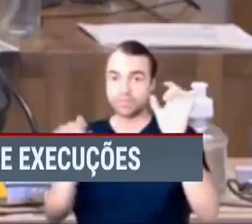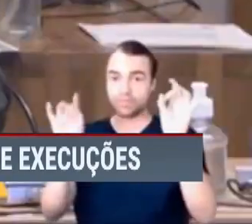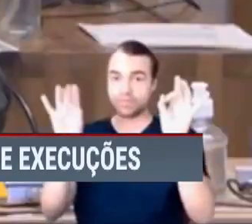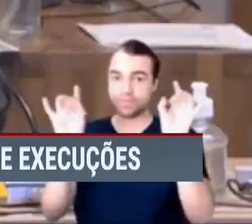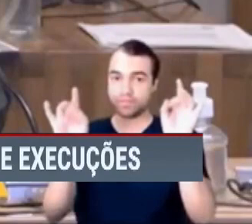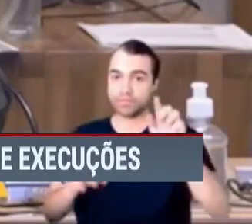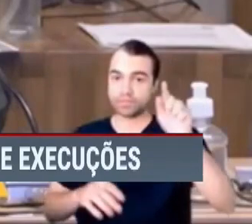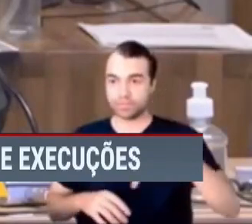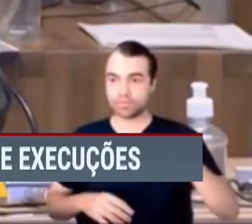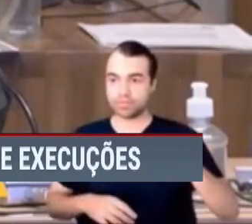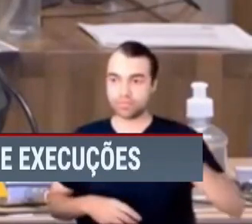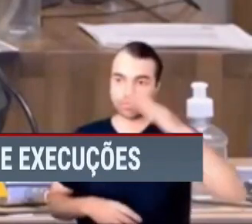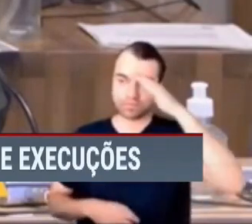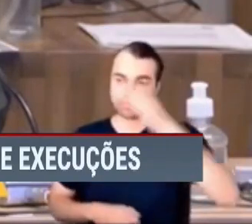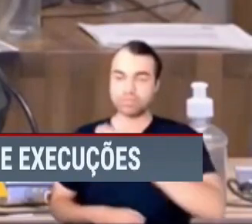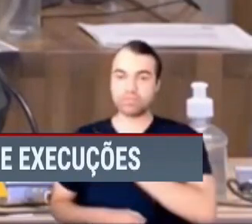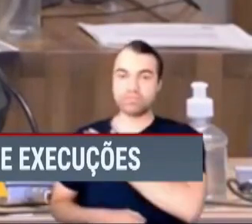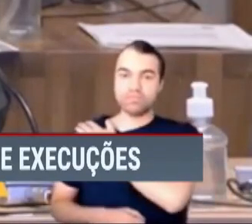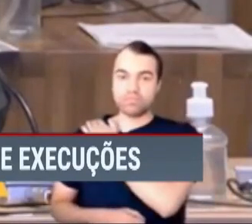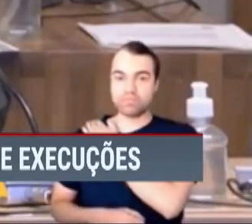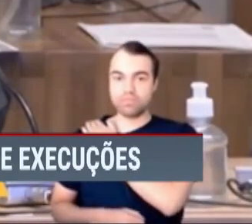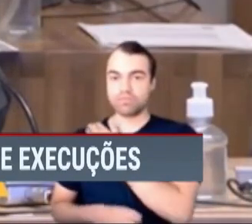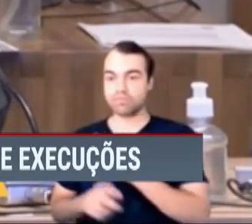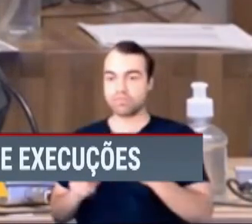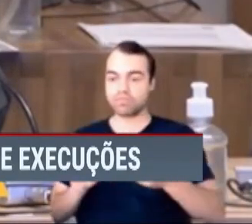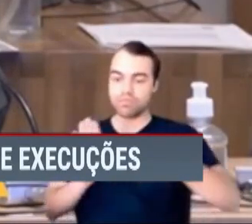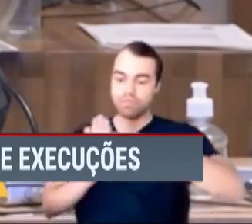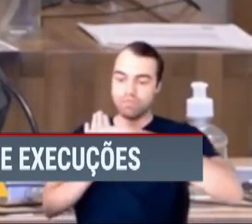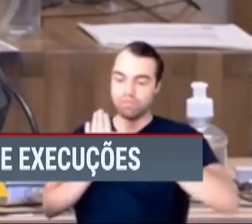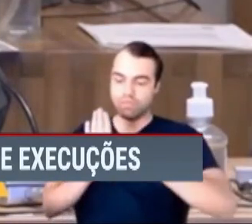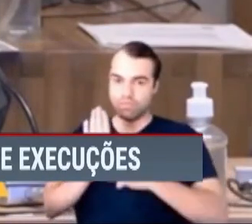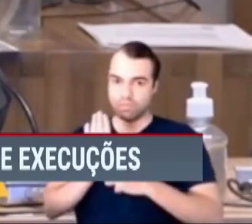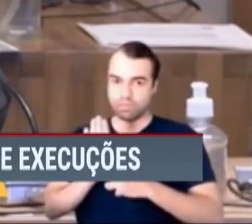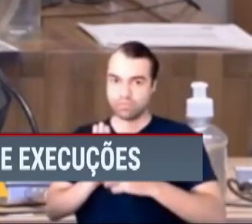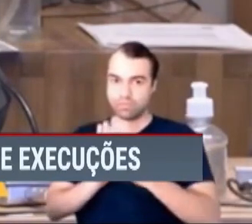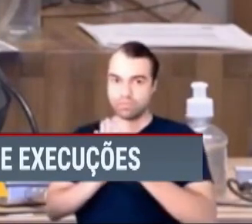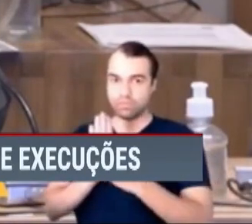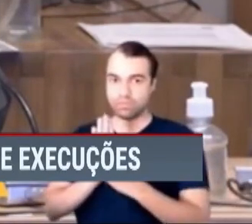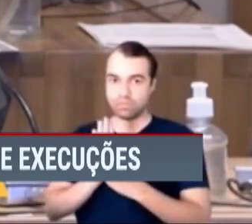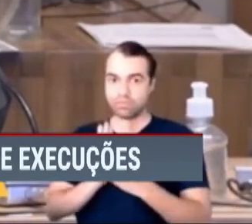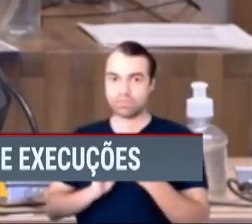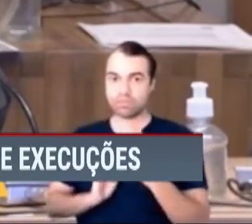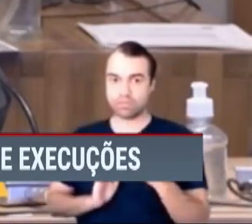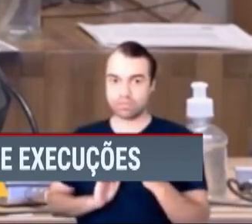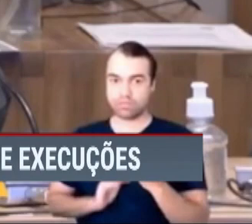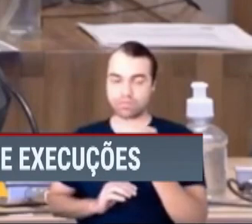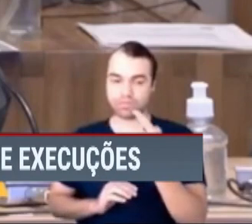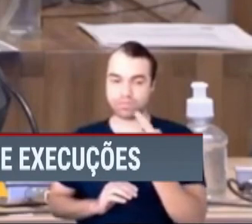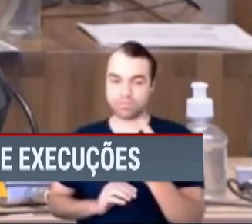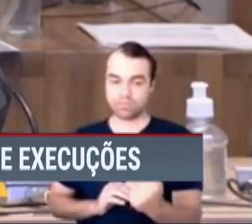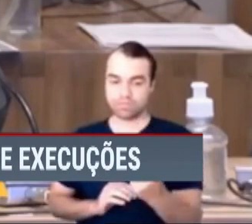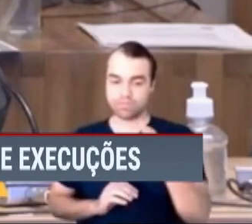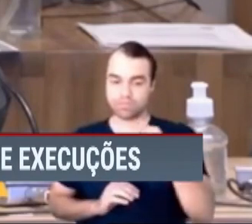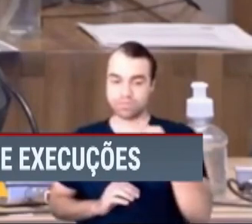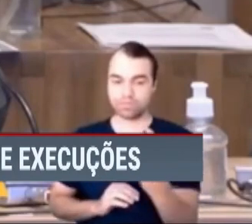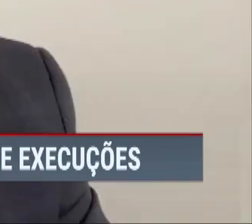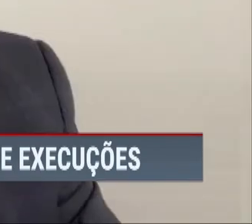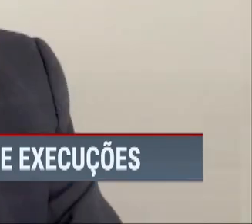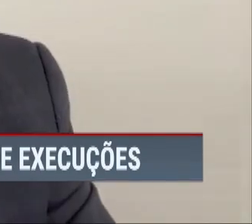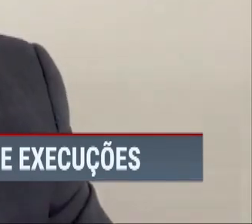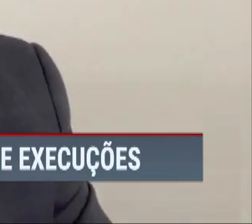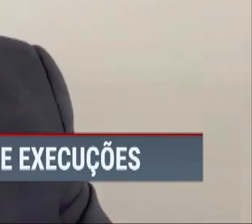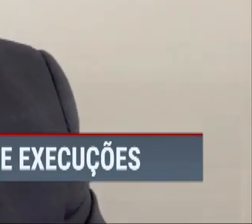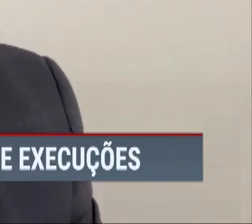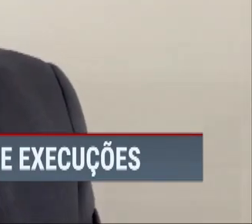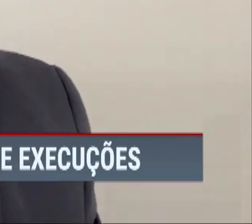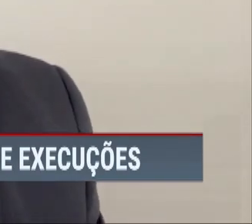Cid, que agora não ocupa nem cargo nem função, mas continua com um salário bruto de R$ 27 mil.